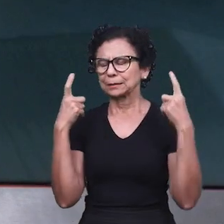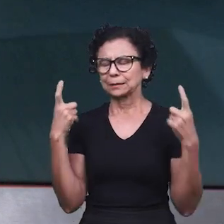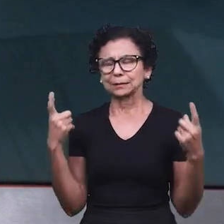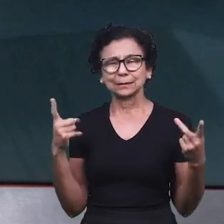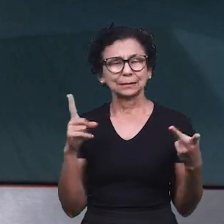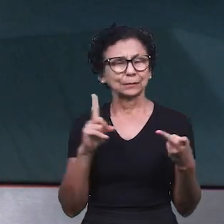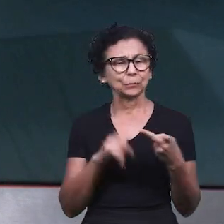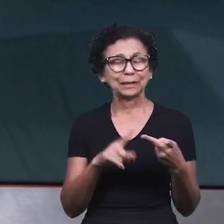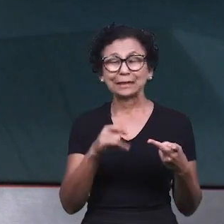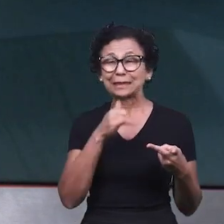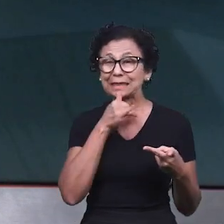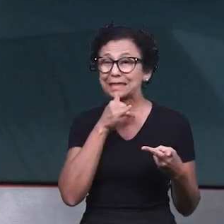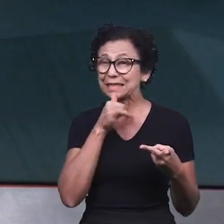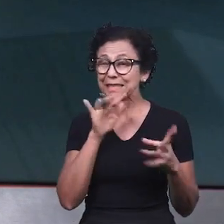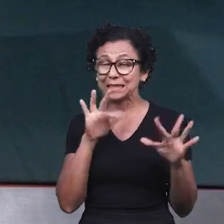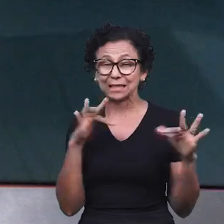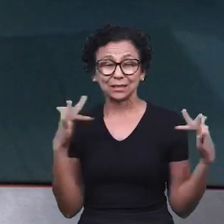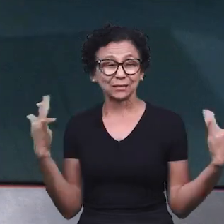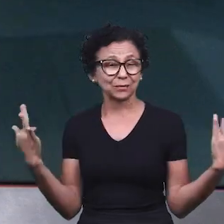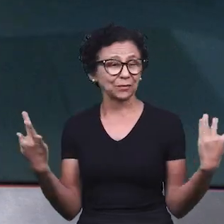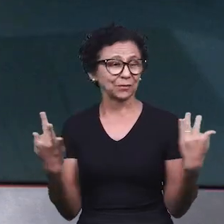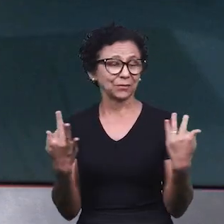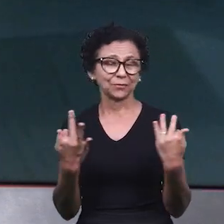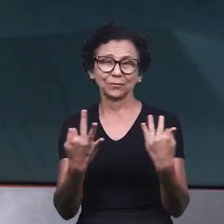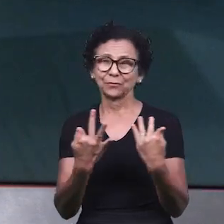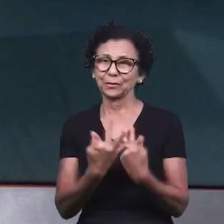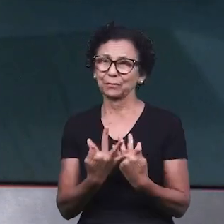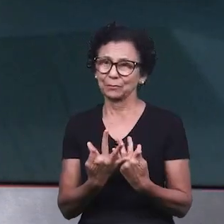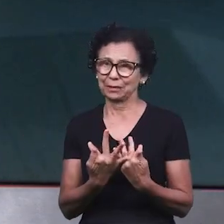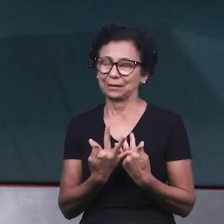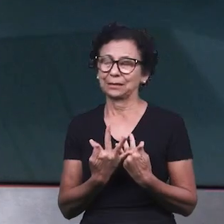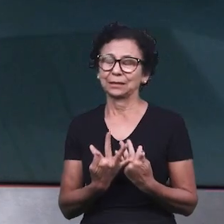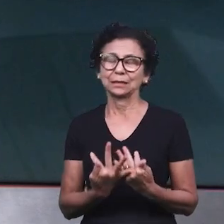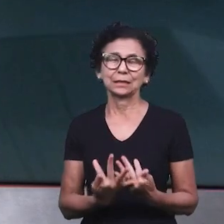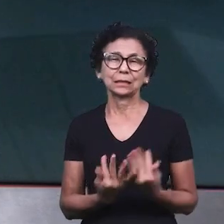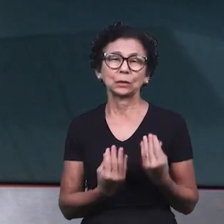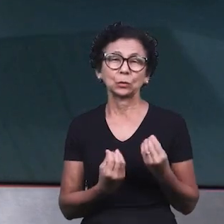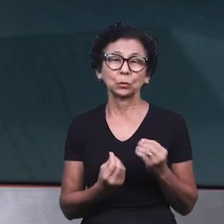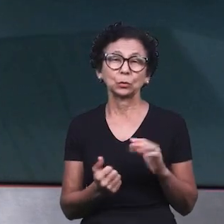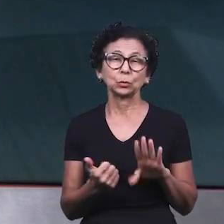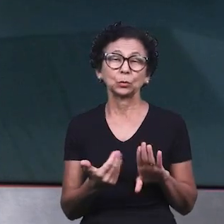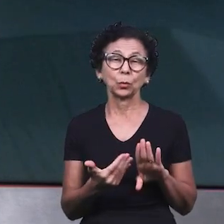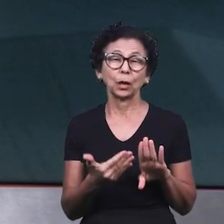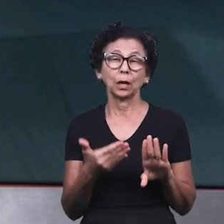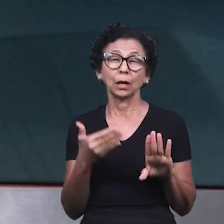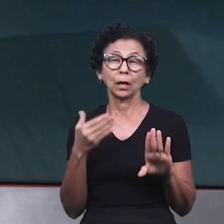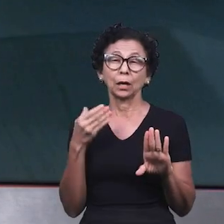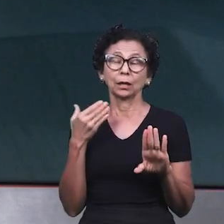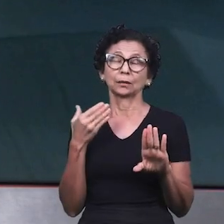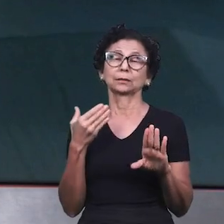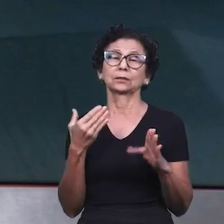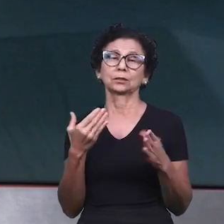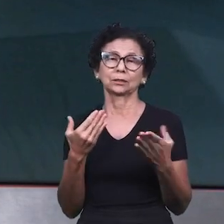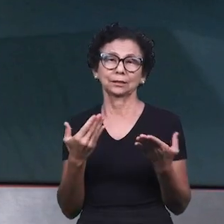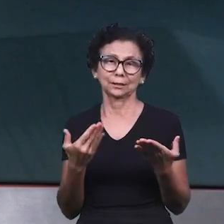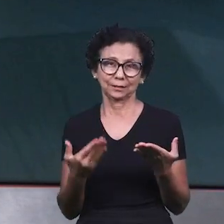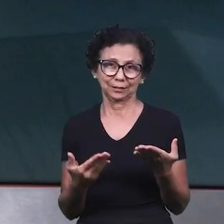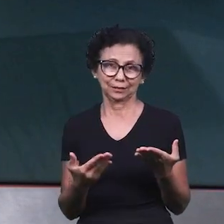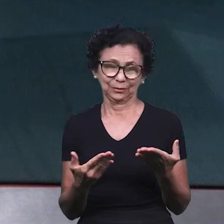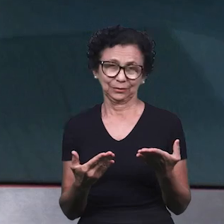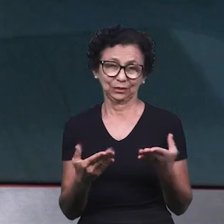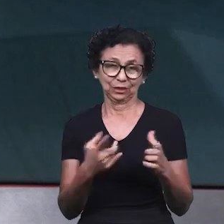traz infelicidade dentro do seu lar e quanto antes você